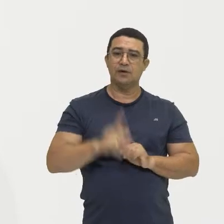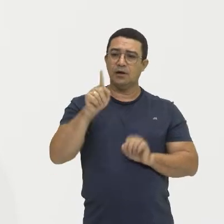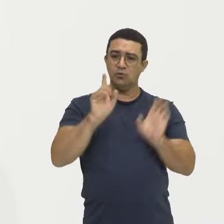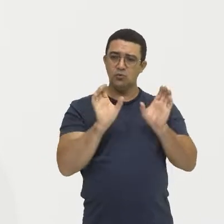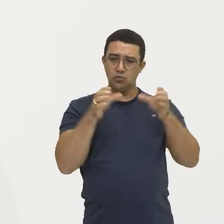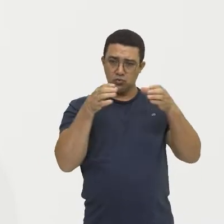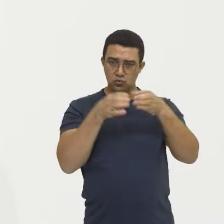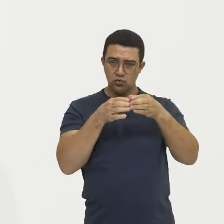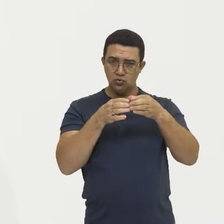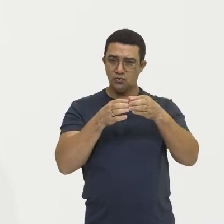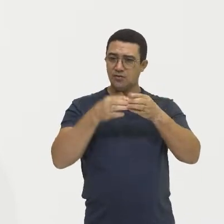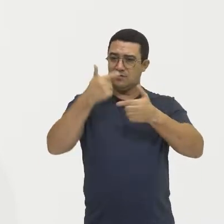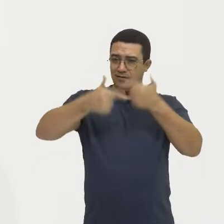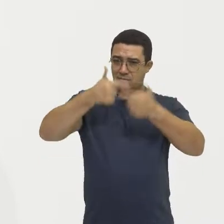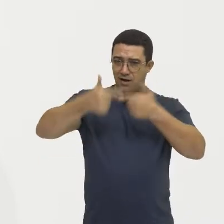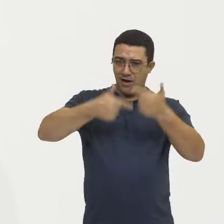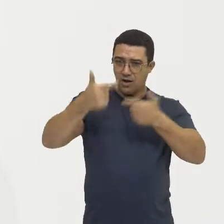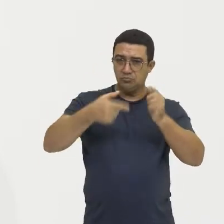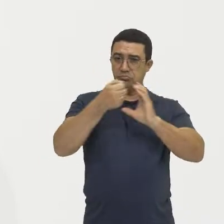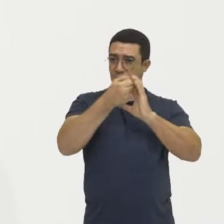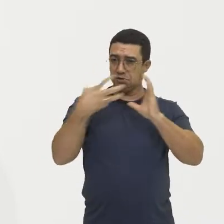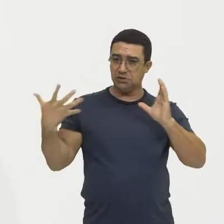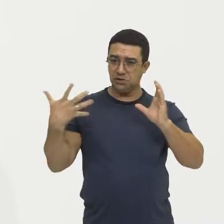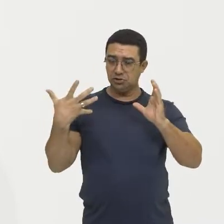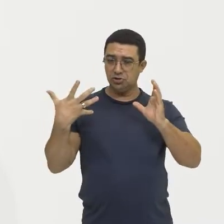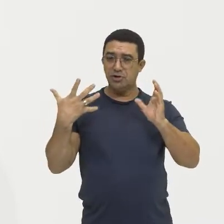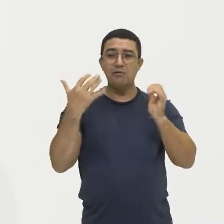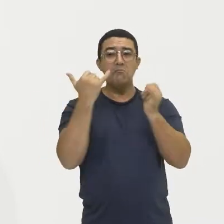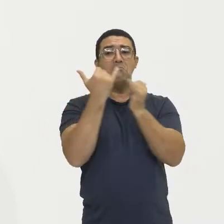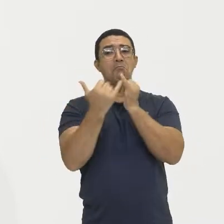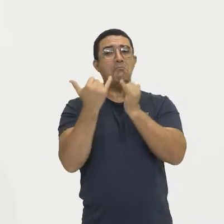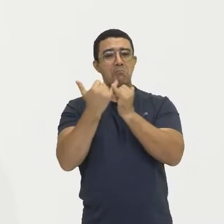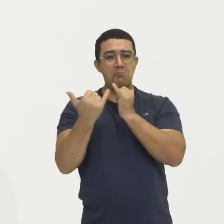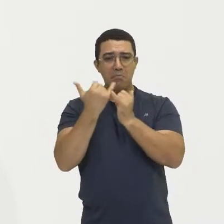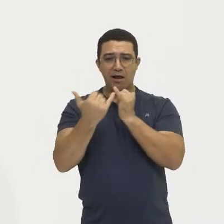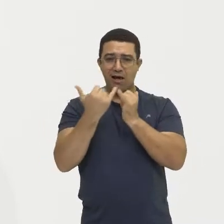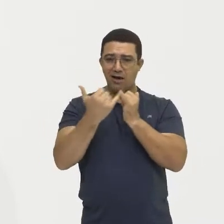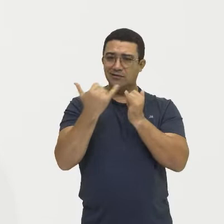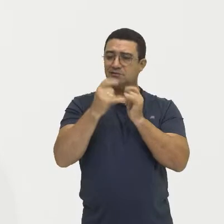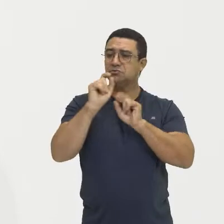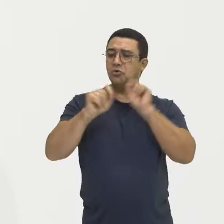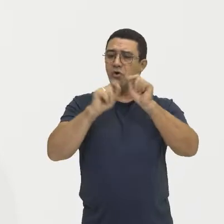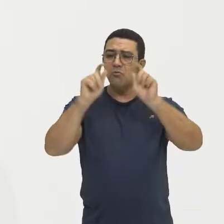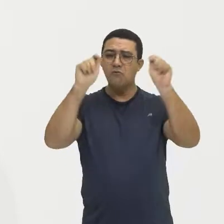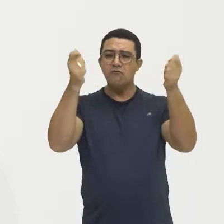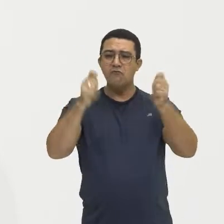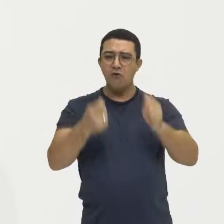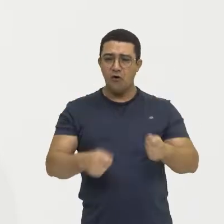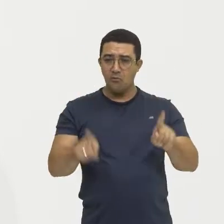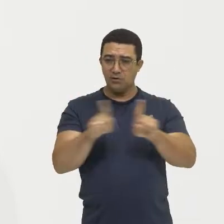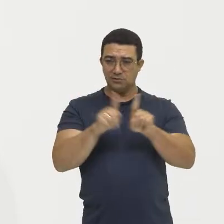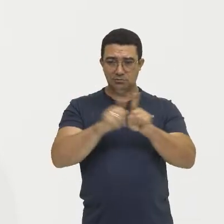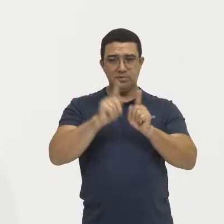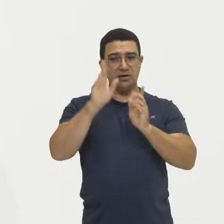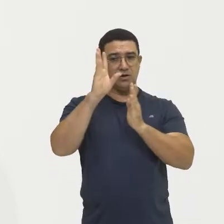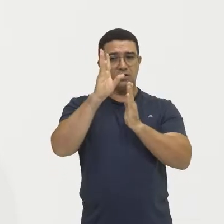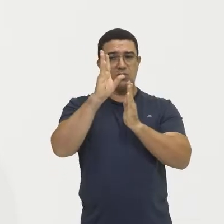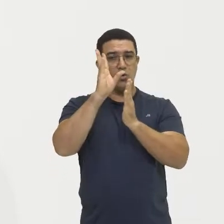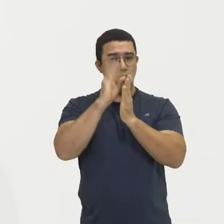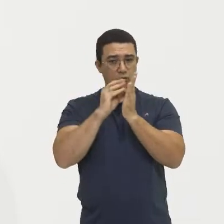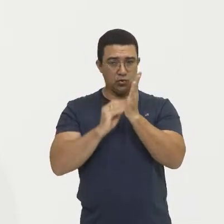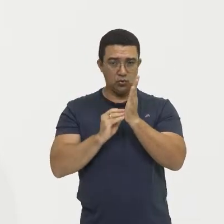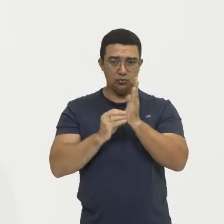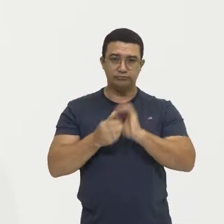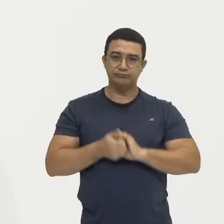um conjunto de obras com características que se assemelham em forma e conteúdo. Que vem a ser a forma e